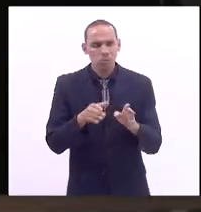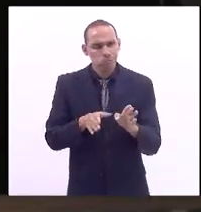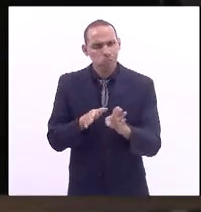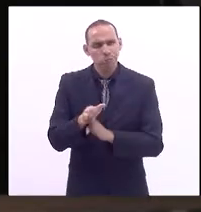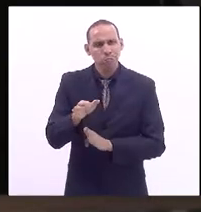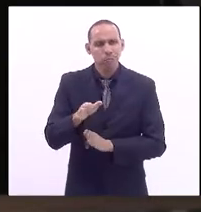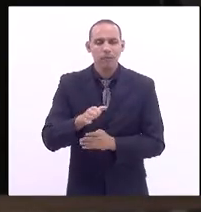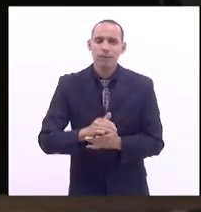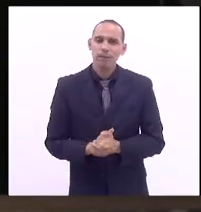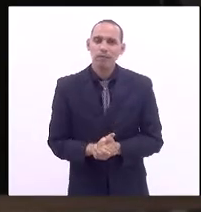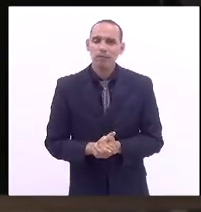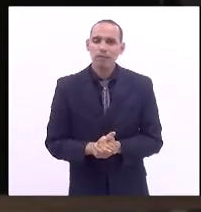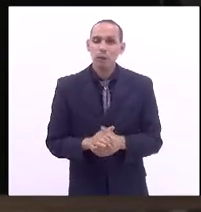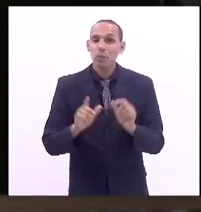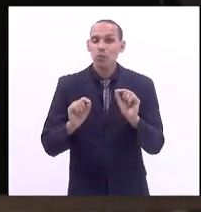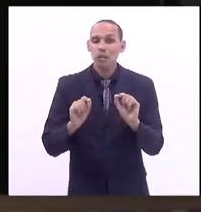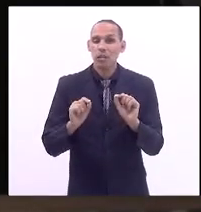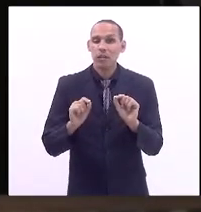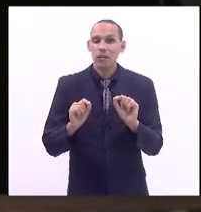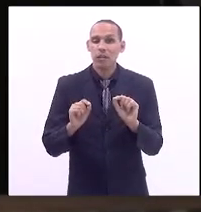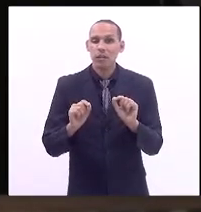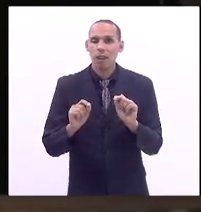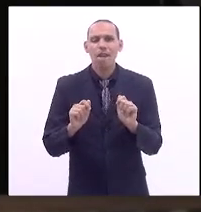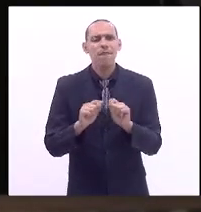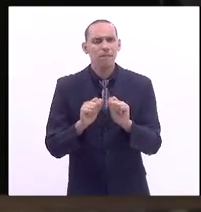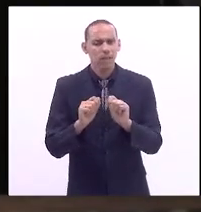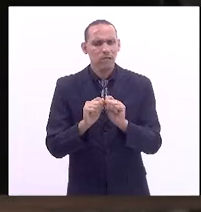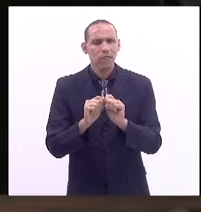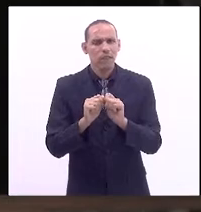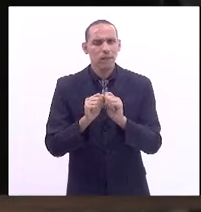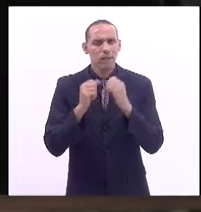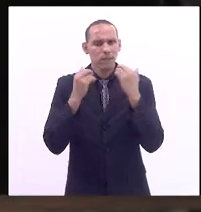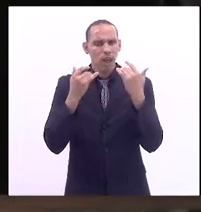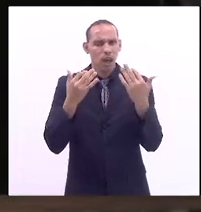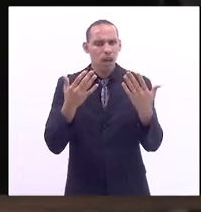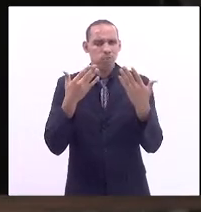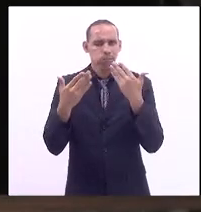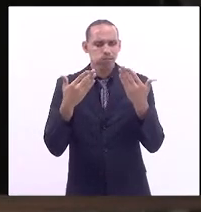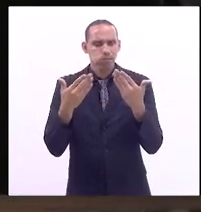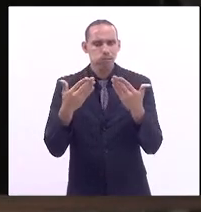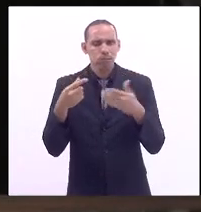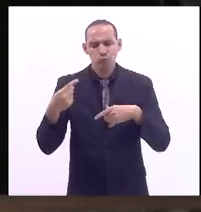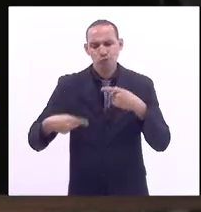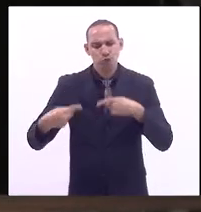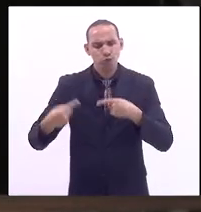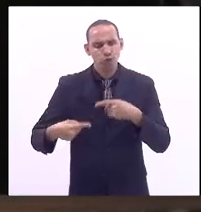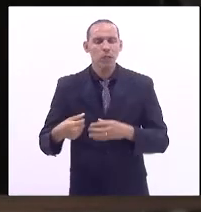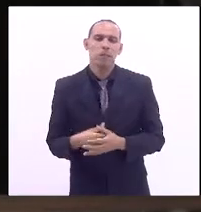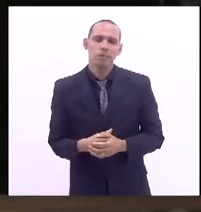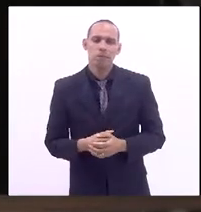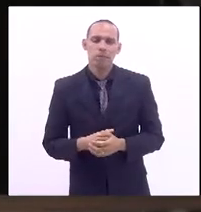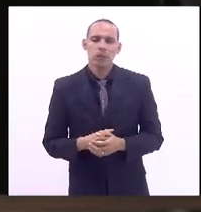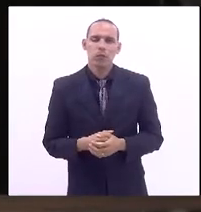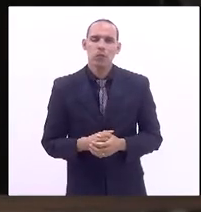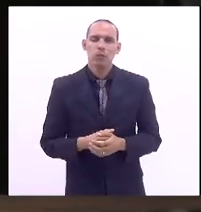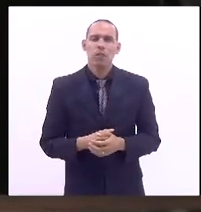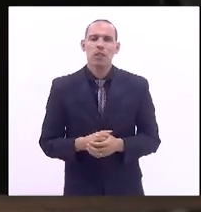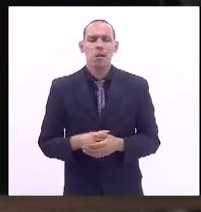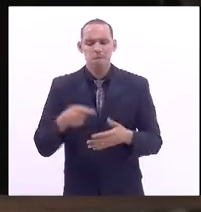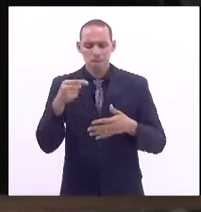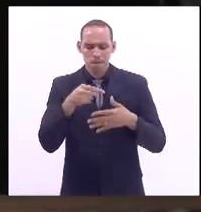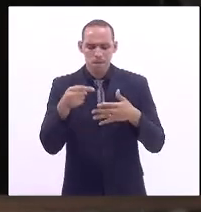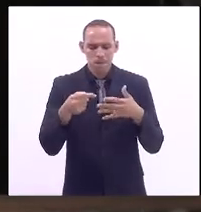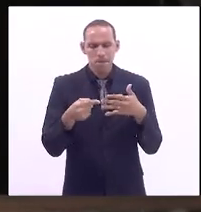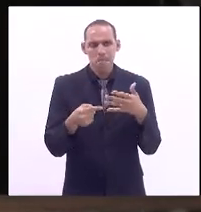orientação da realização de uma audiência pública para discutir os termos desse